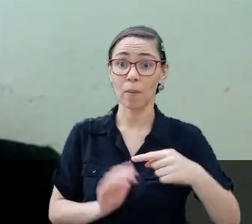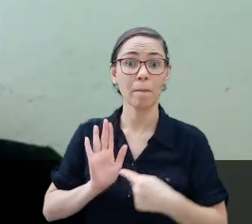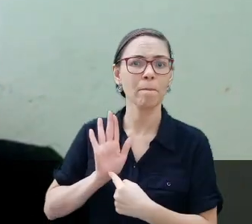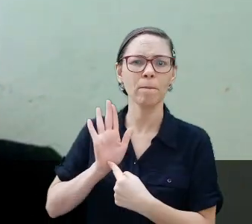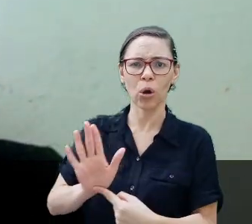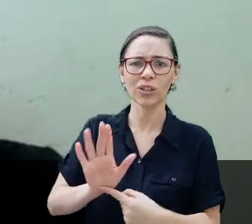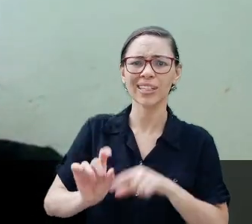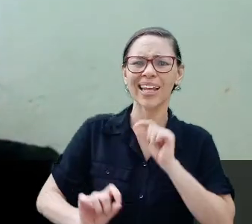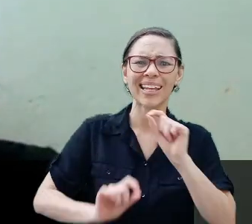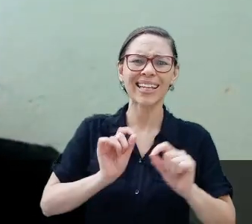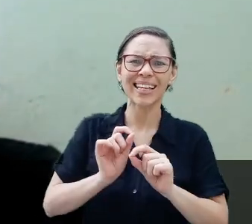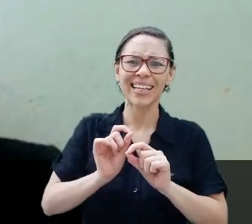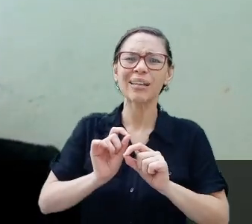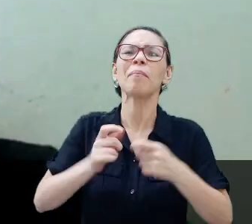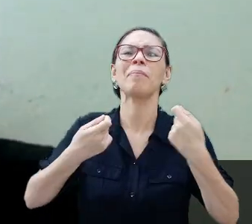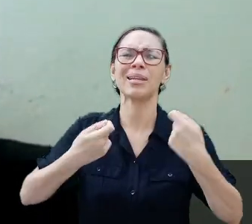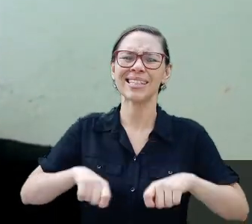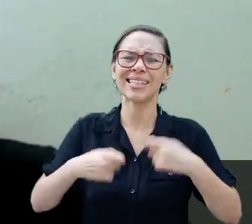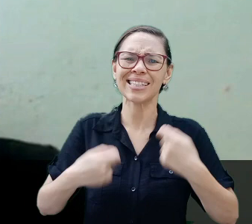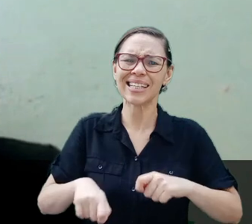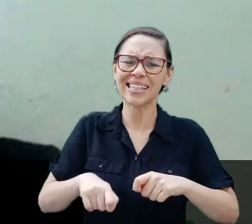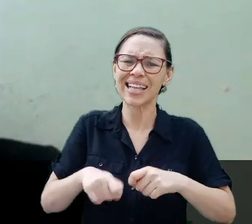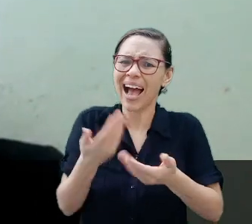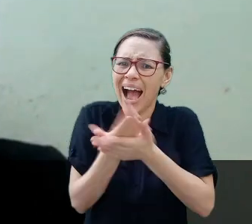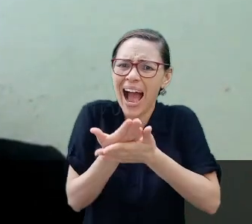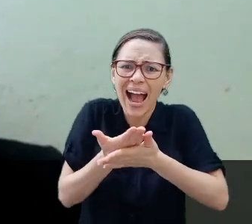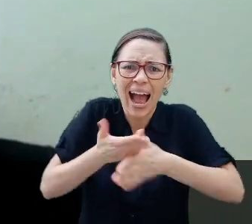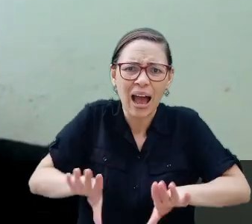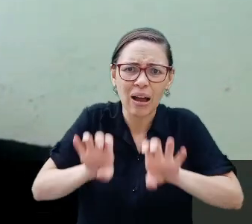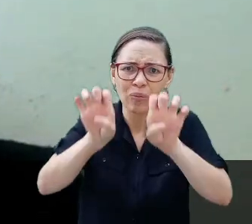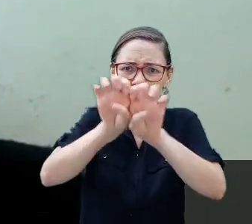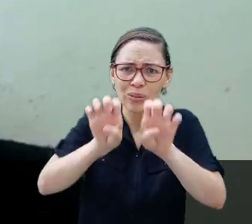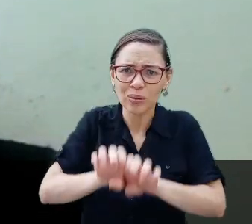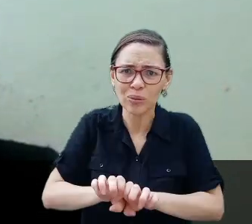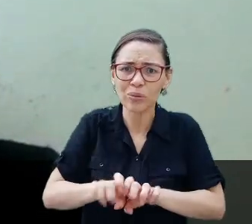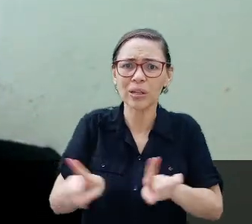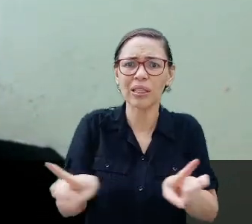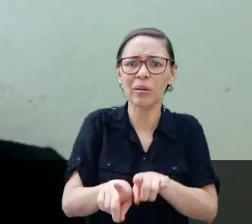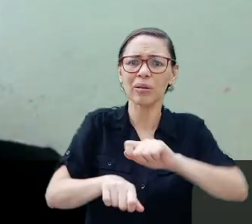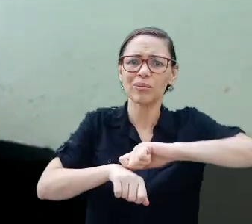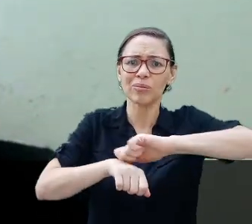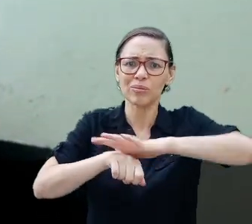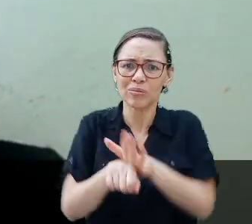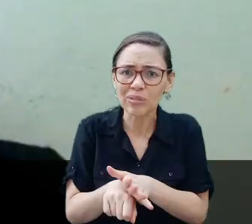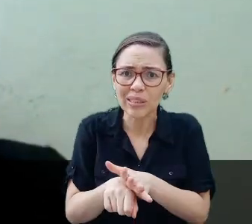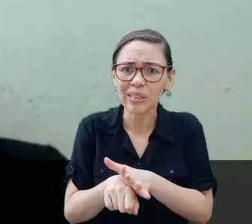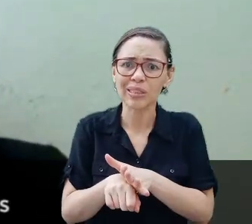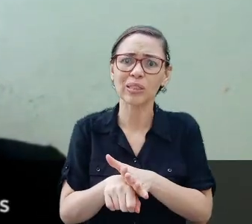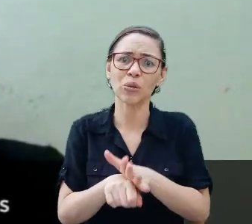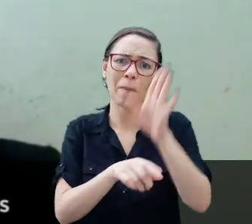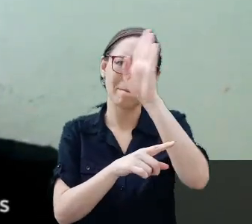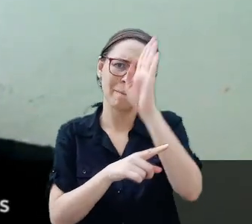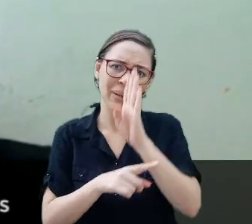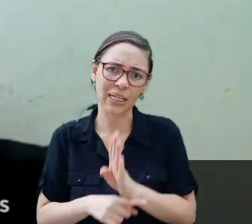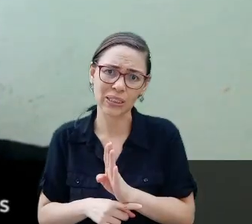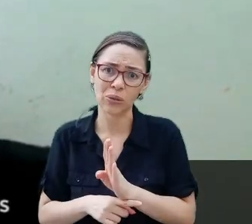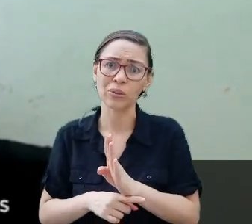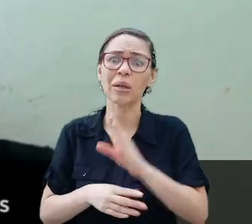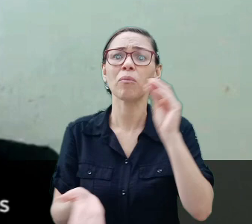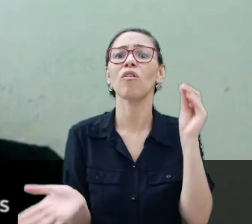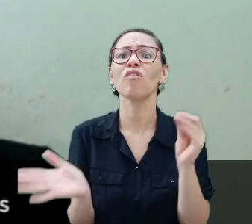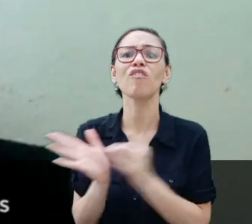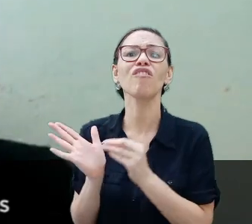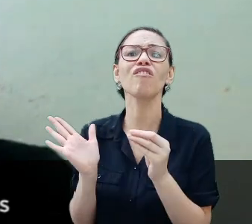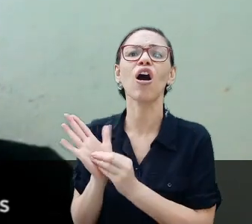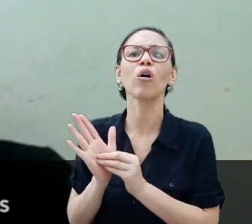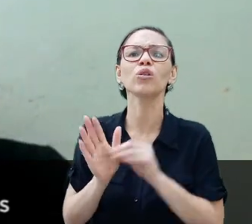cenário de racismo estrutural que afeta milhares de crianças e adolescentes no Brasil e que são decorrentes